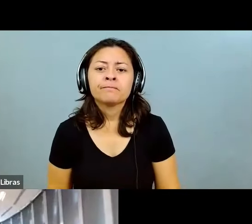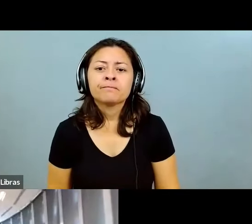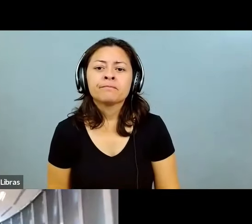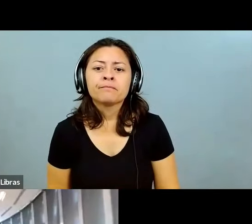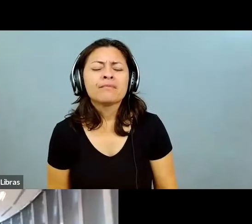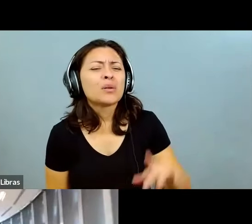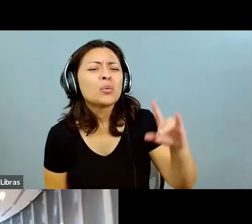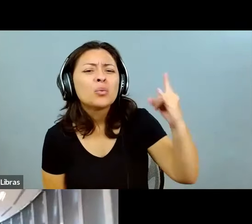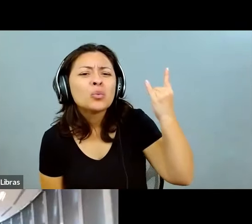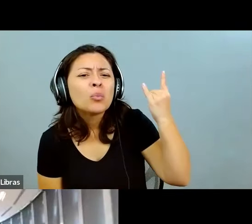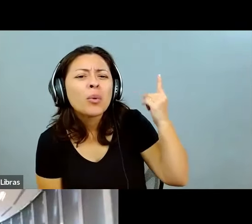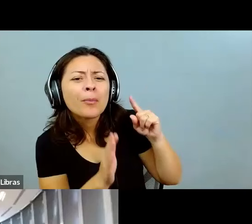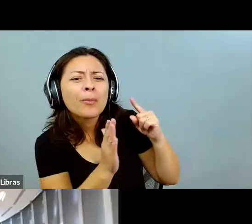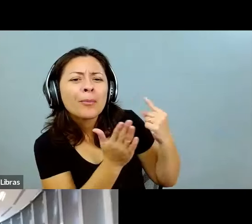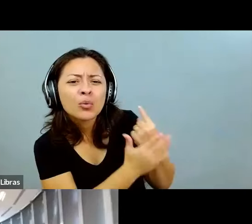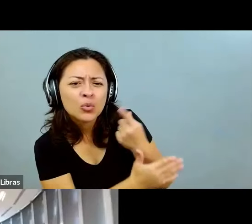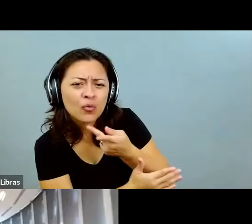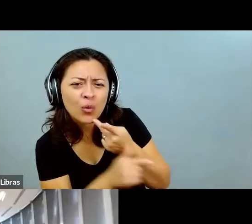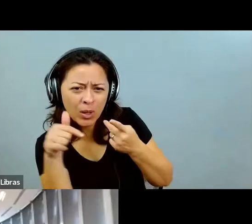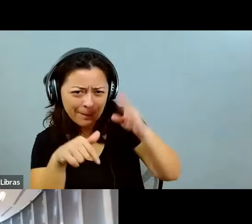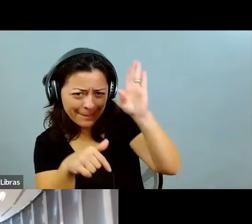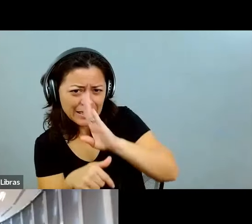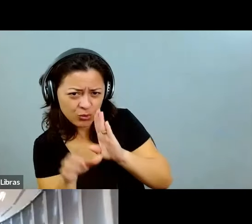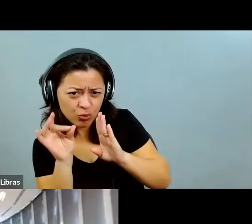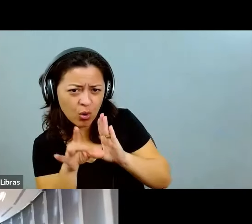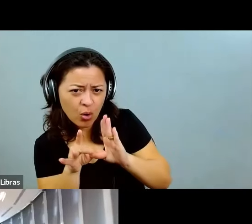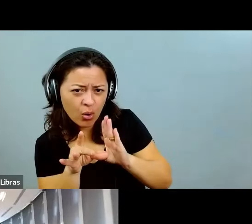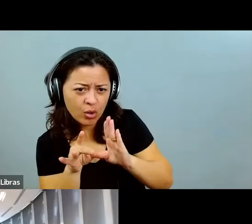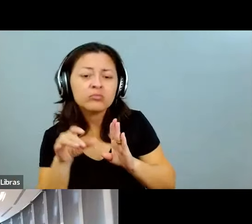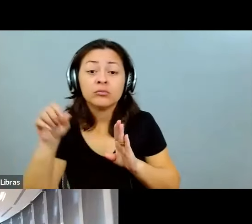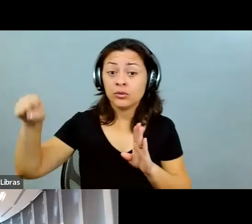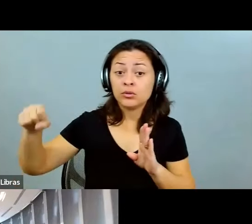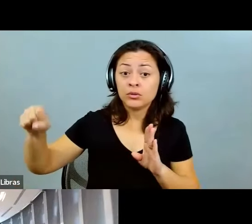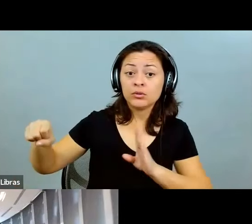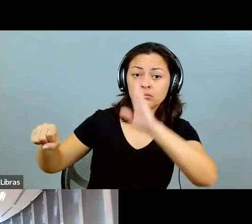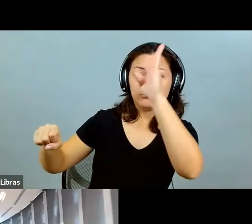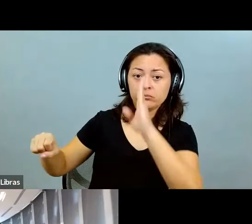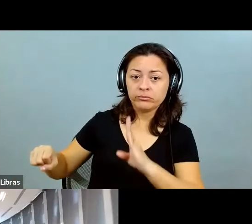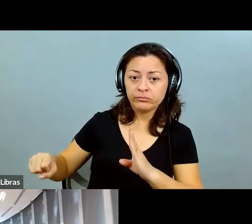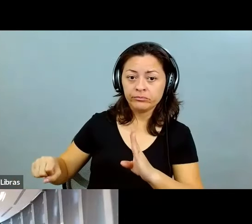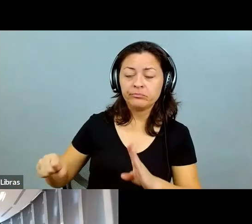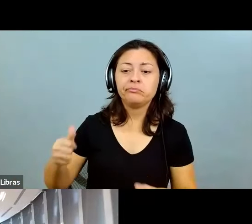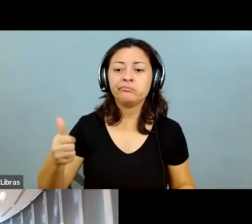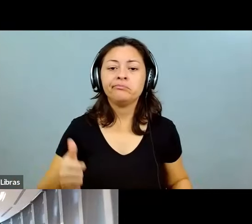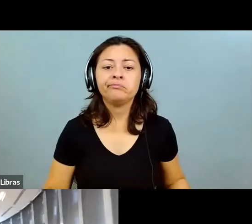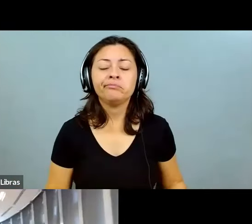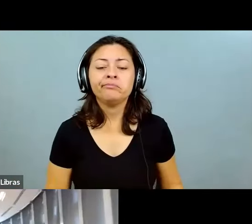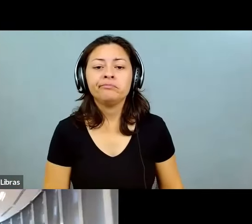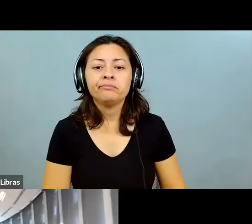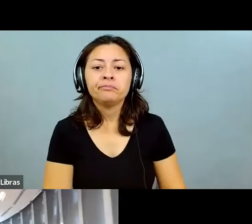pergunta fal dos volumes do Brasil passagem do Brasil isso Brasil tá